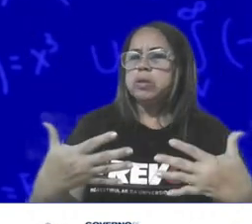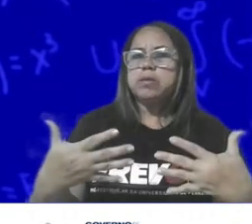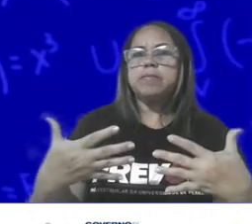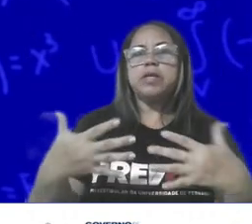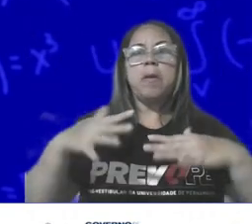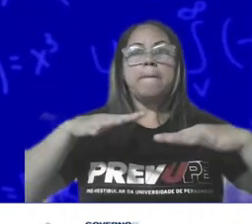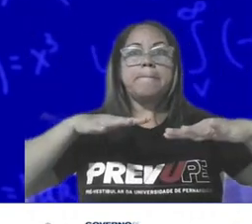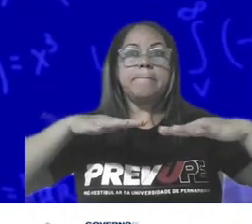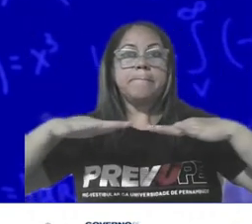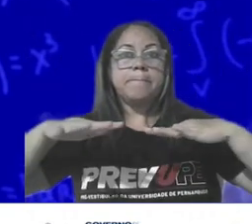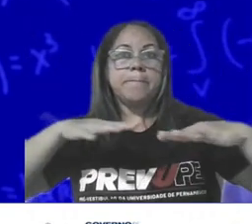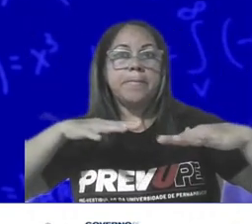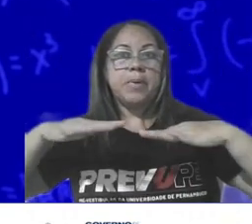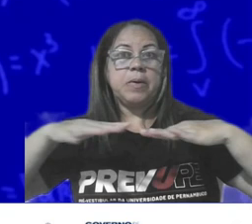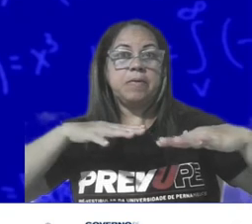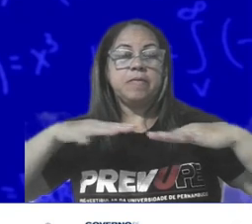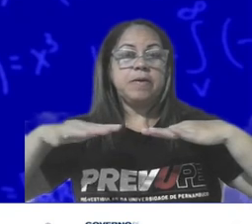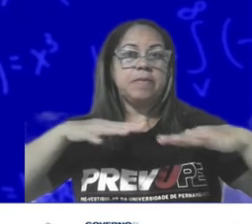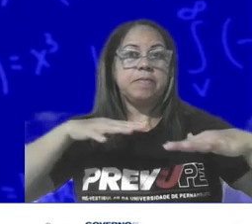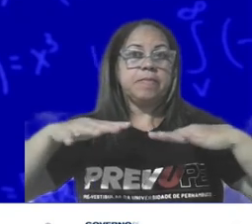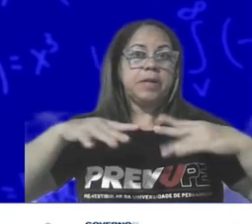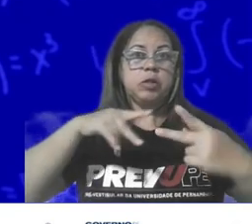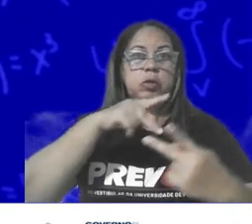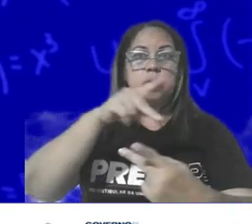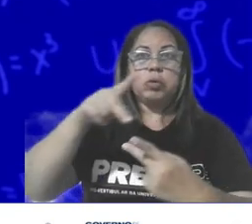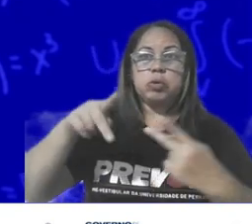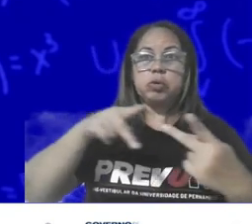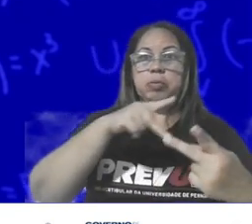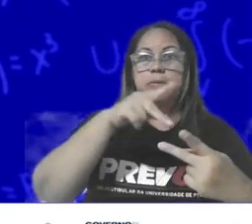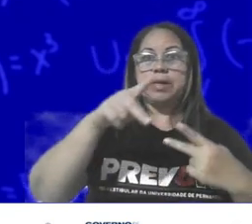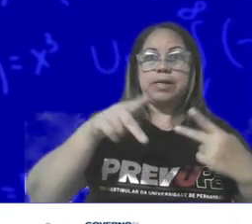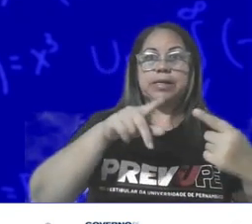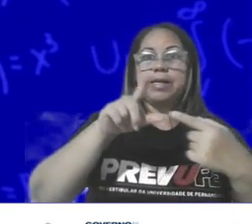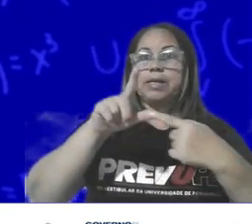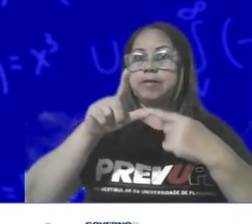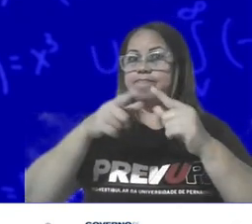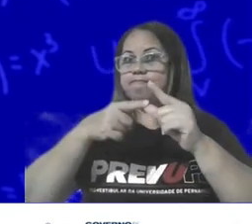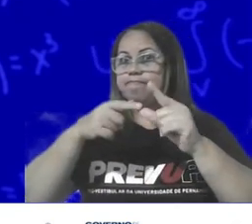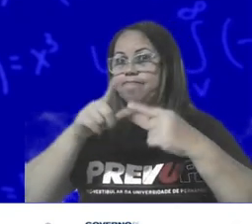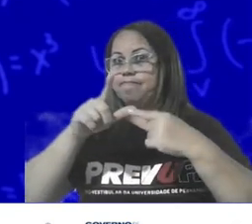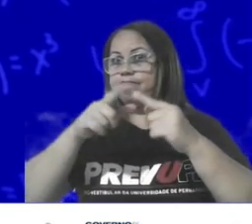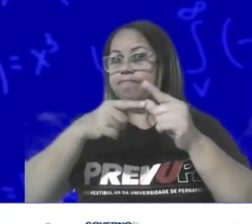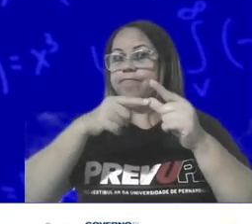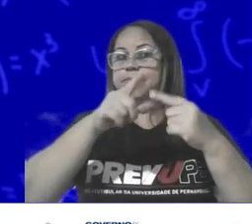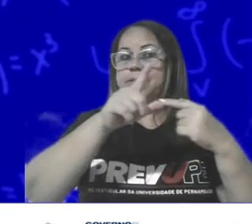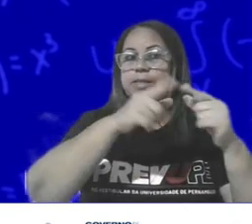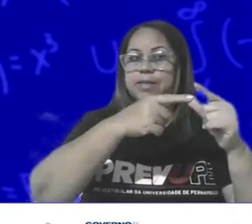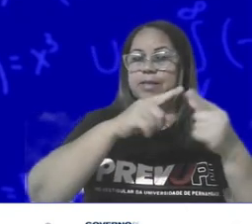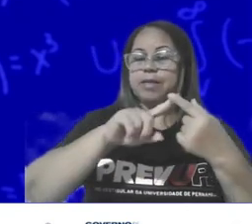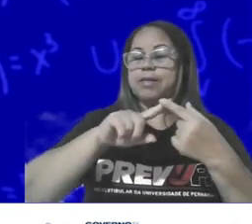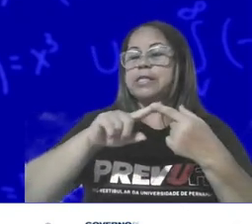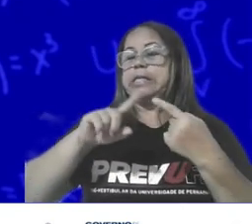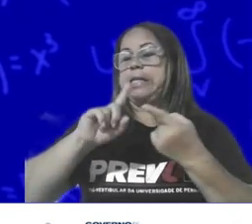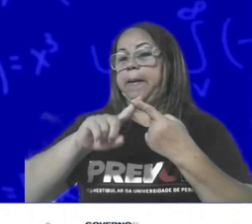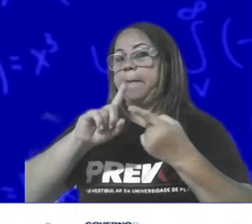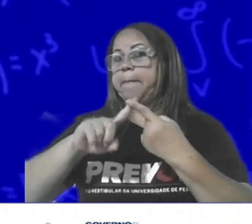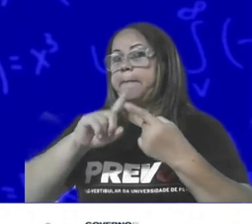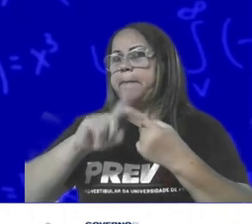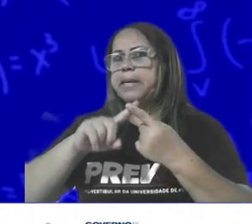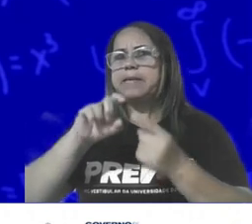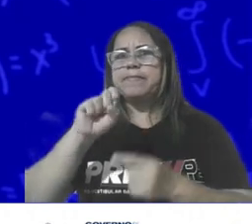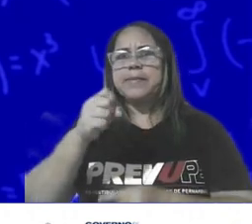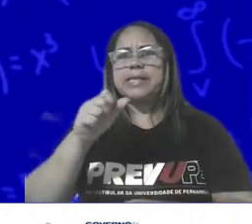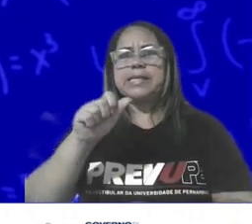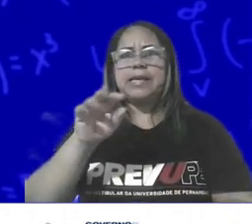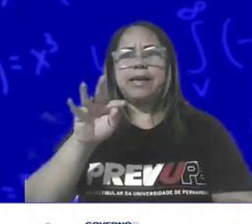o movimento dos planetas em torno de estrelas e de satélites